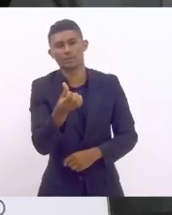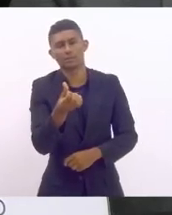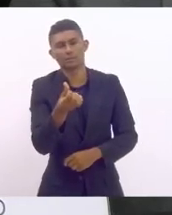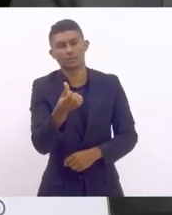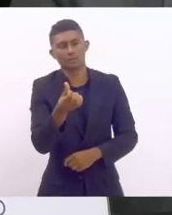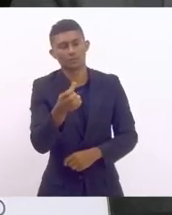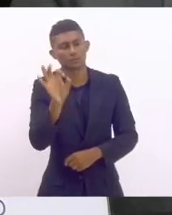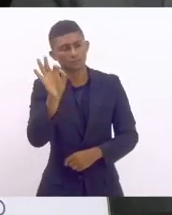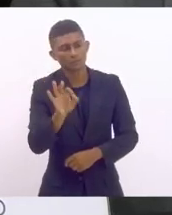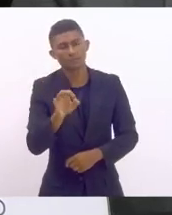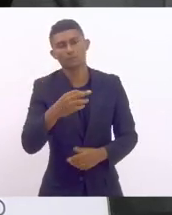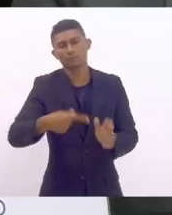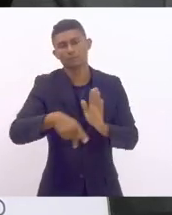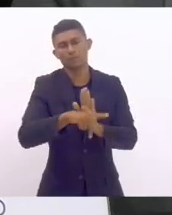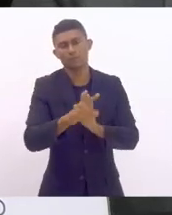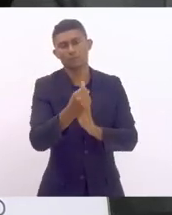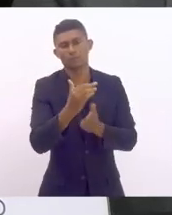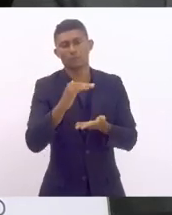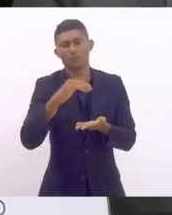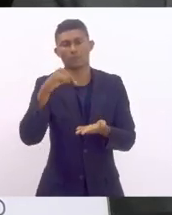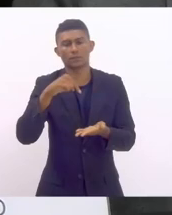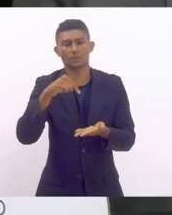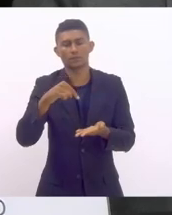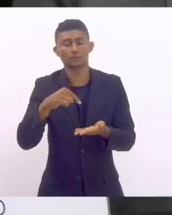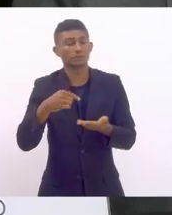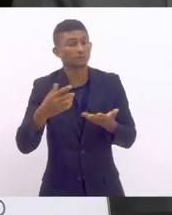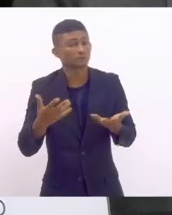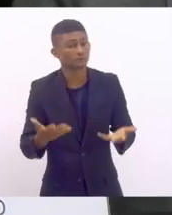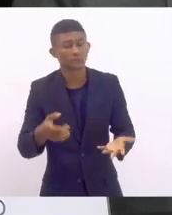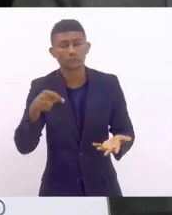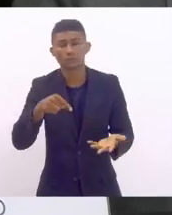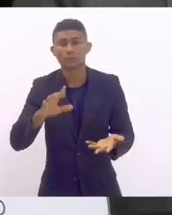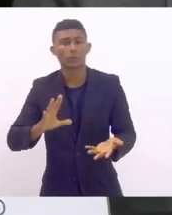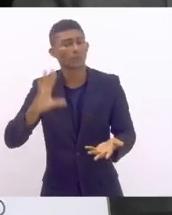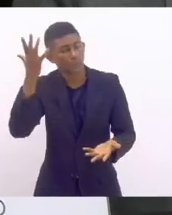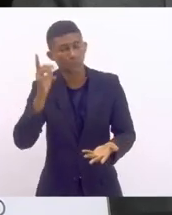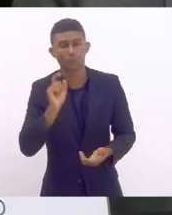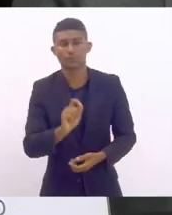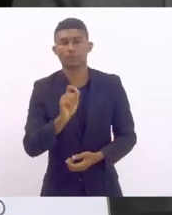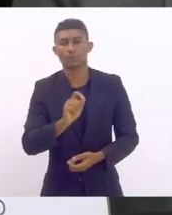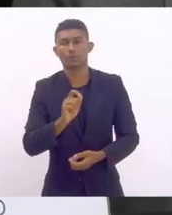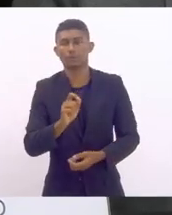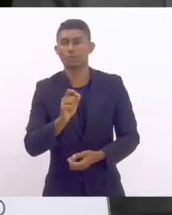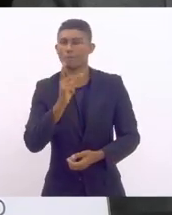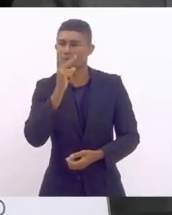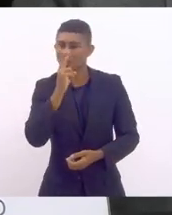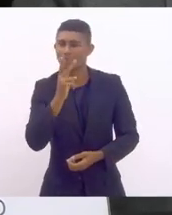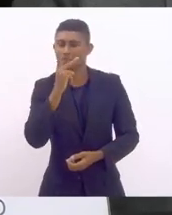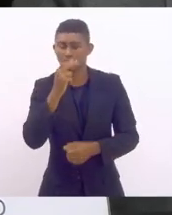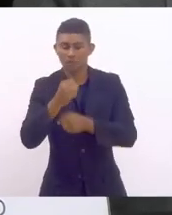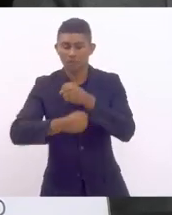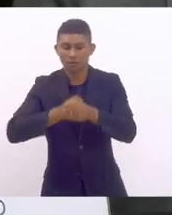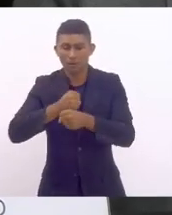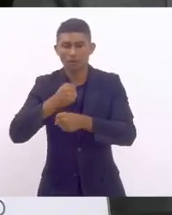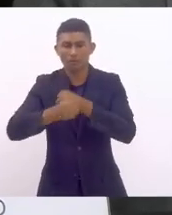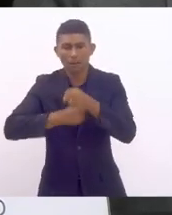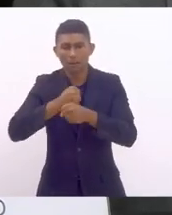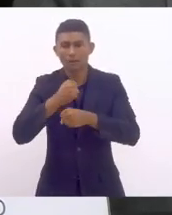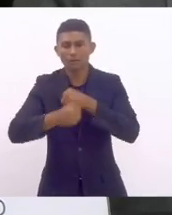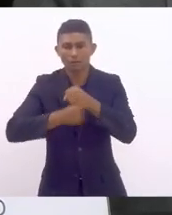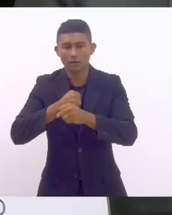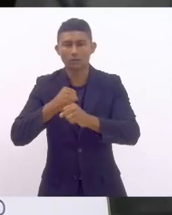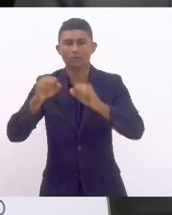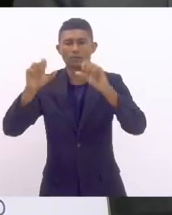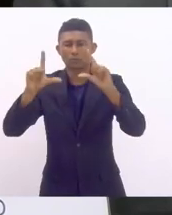orçamento então é o que é que tá acontecendo esse torniquete está sendo apertado Ana ano né